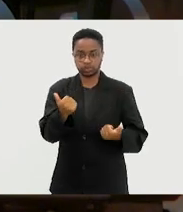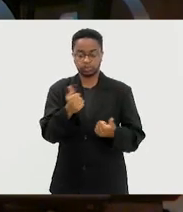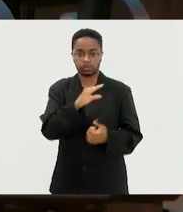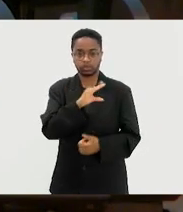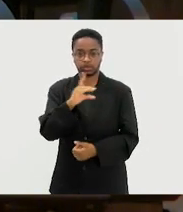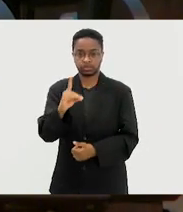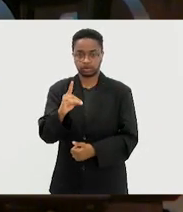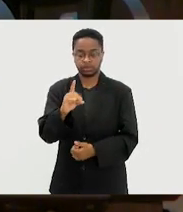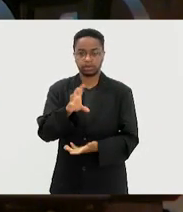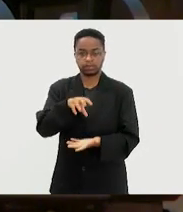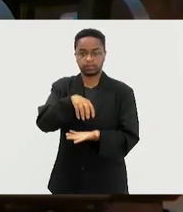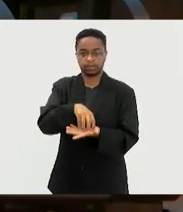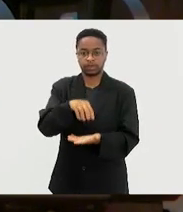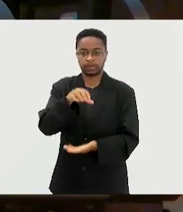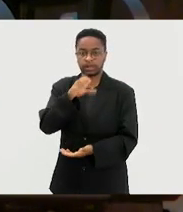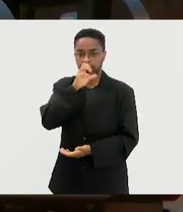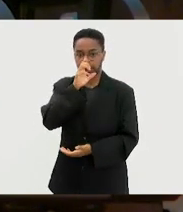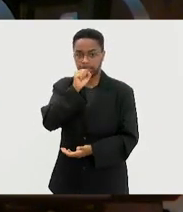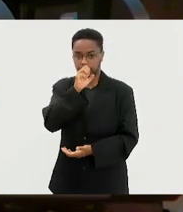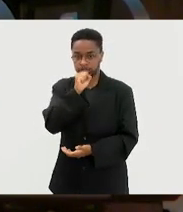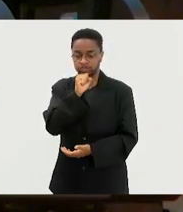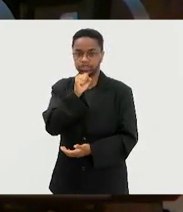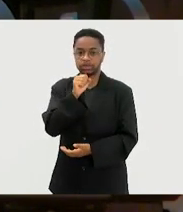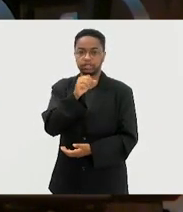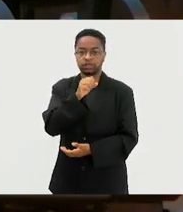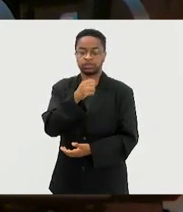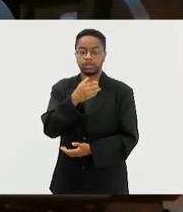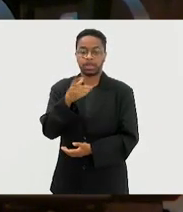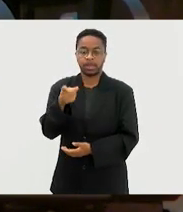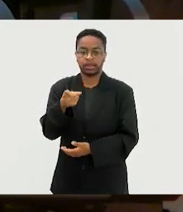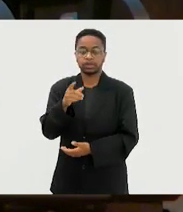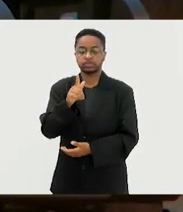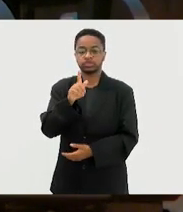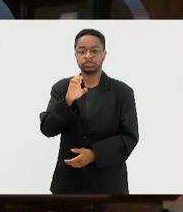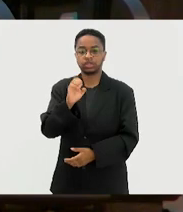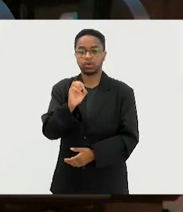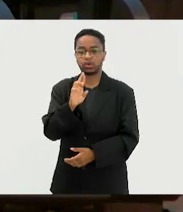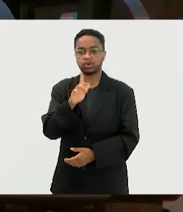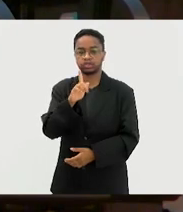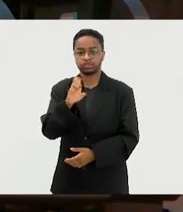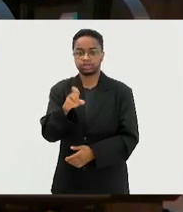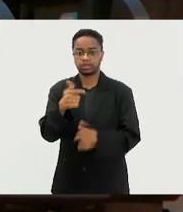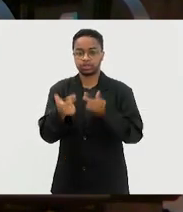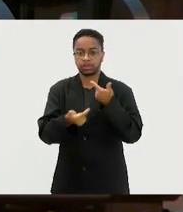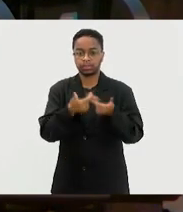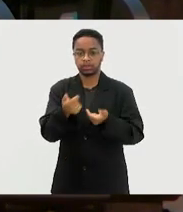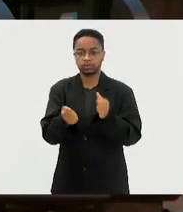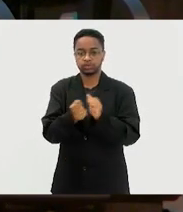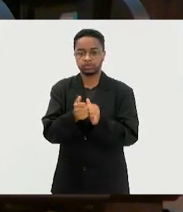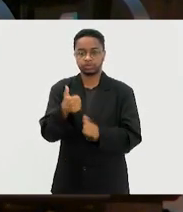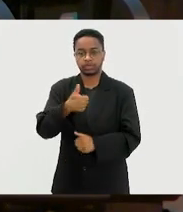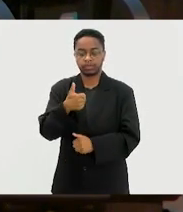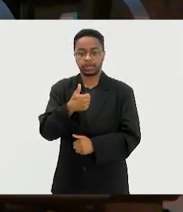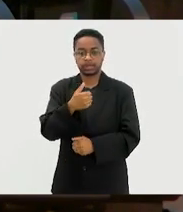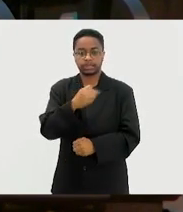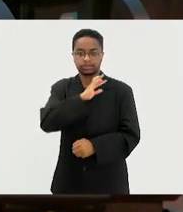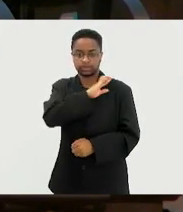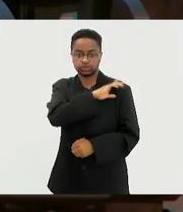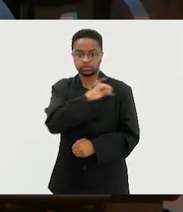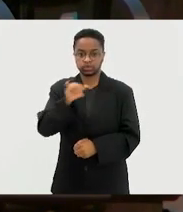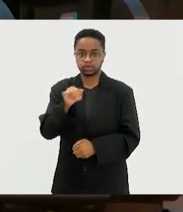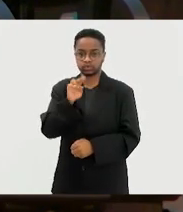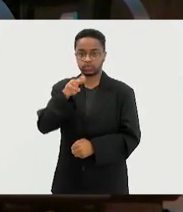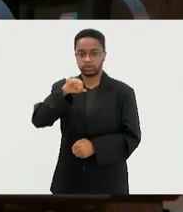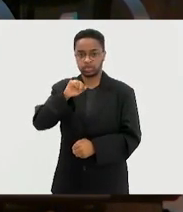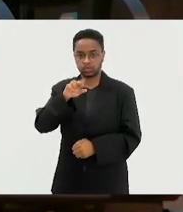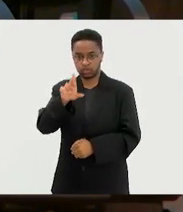de Laranjeiras, sargento George, que trabalhava junto com o primeiro sargento Júnior, que está aqui também.